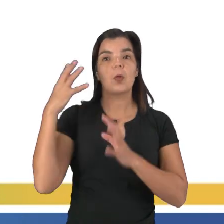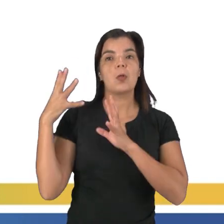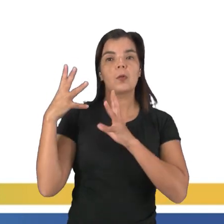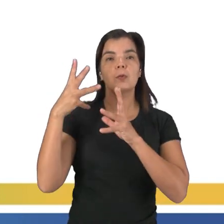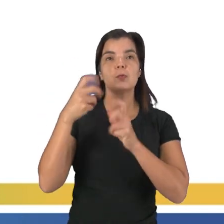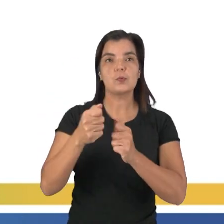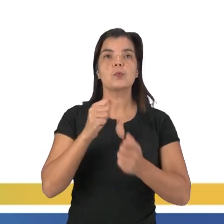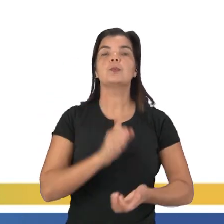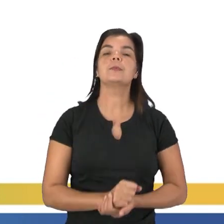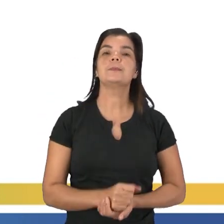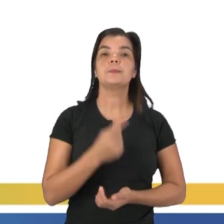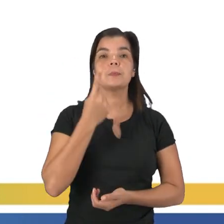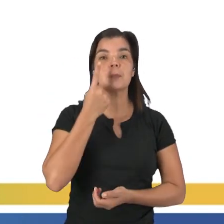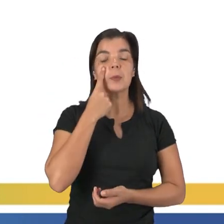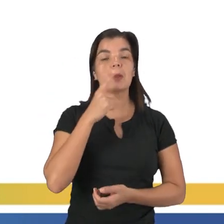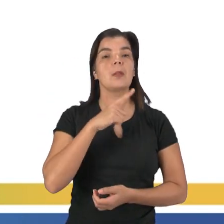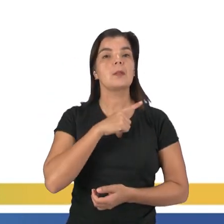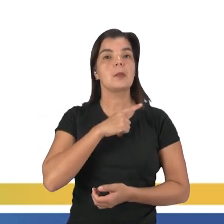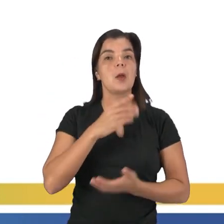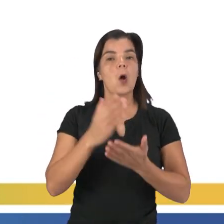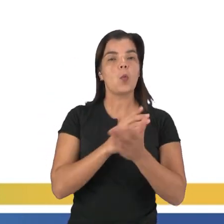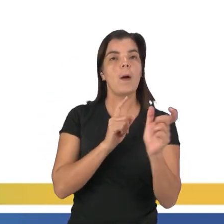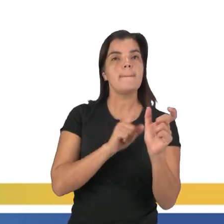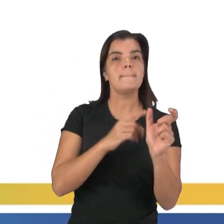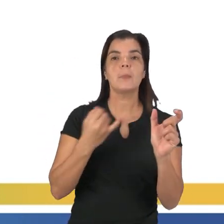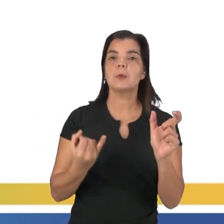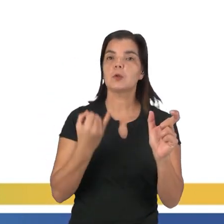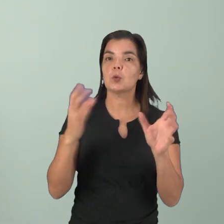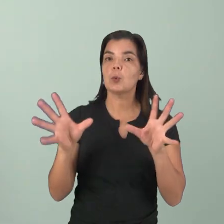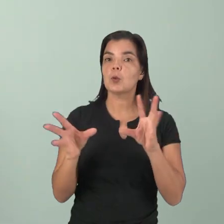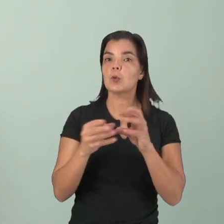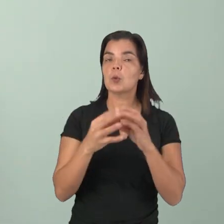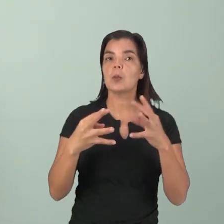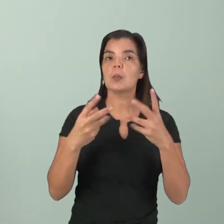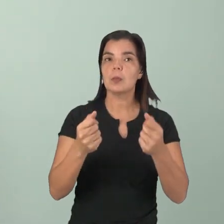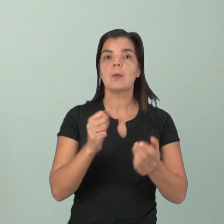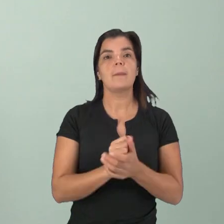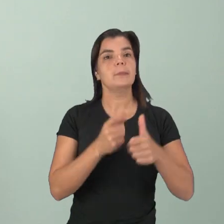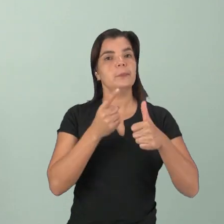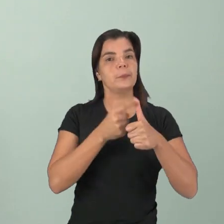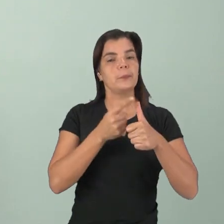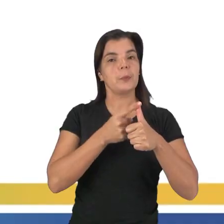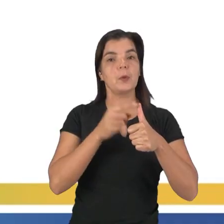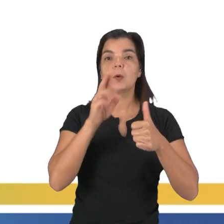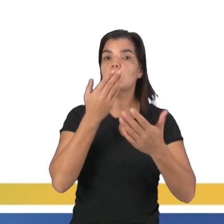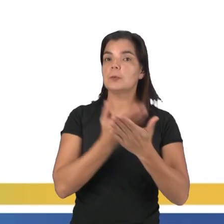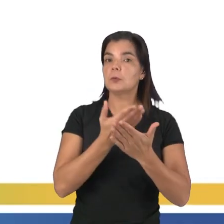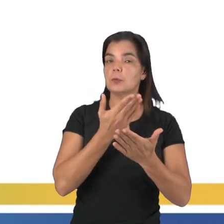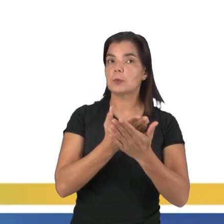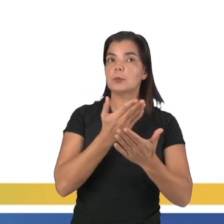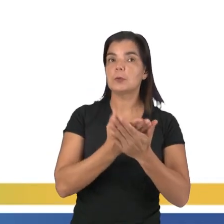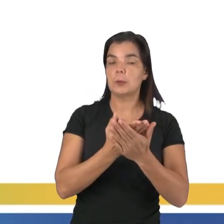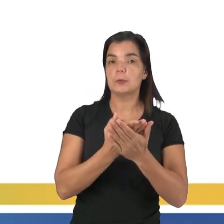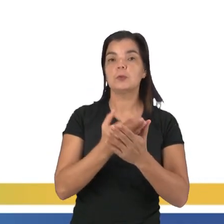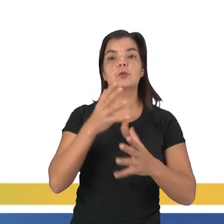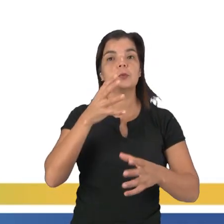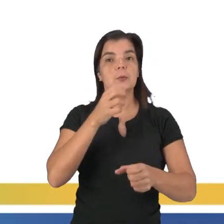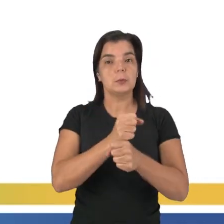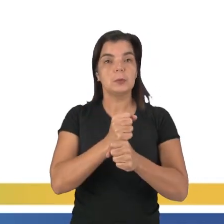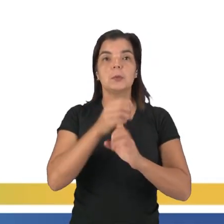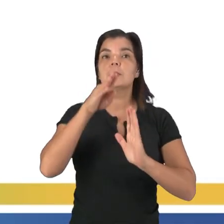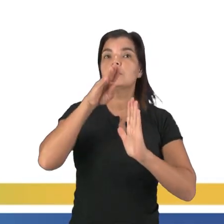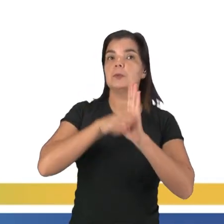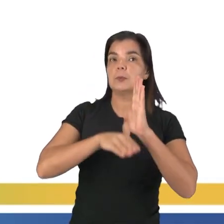nosso resumo, tá ok? Aqui nós temos algumas palavras-chave para resumir todo o conteúdo. Primeiro, nós estudamos as operações de adição